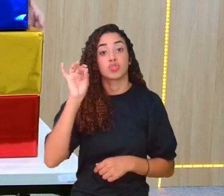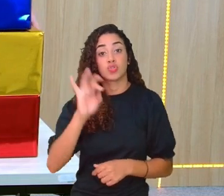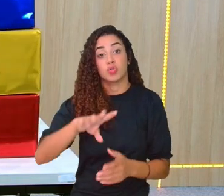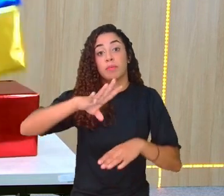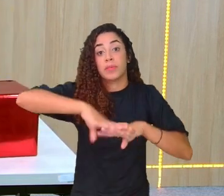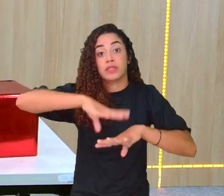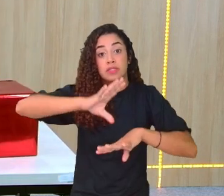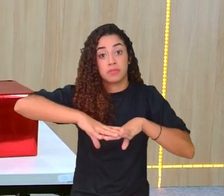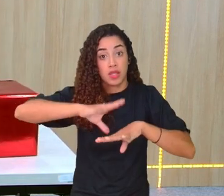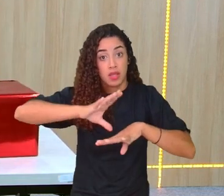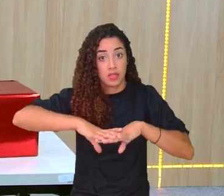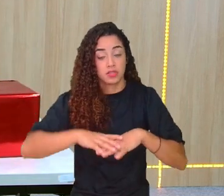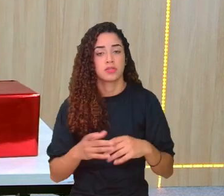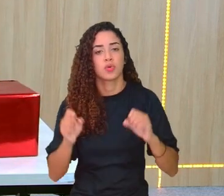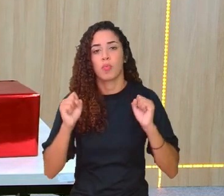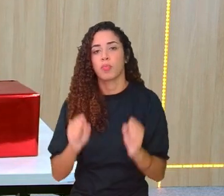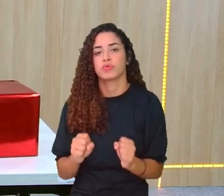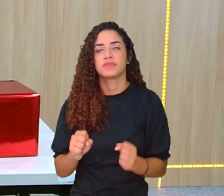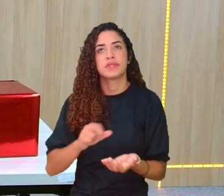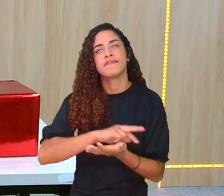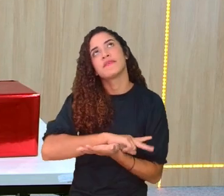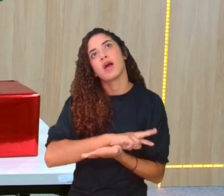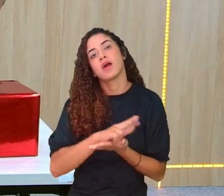mas vocês podem fazer em